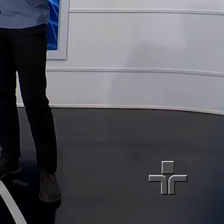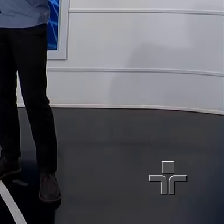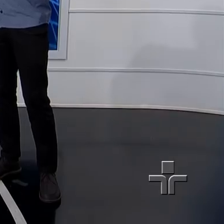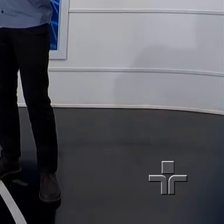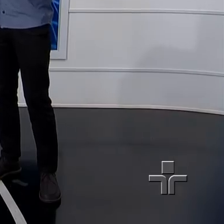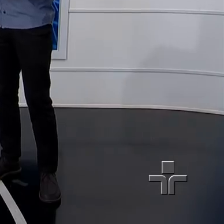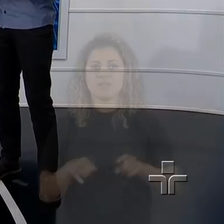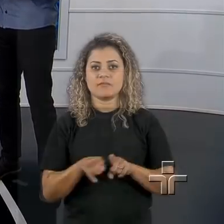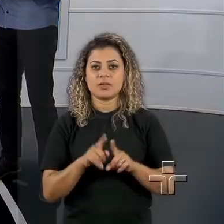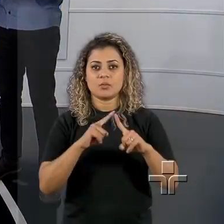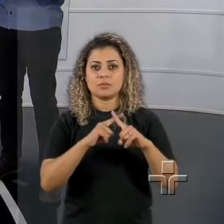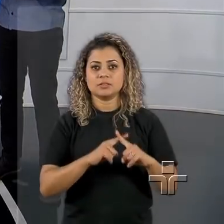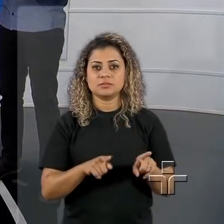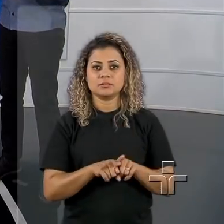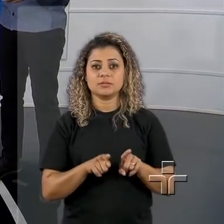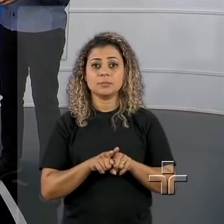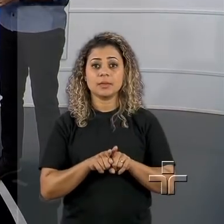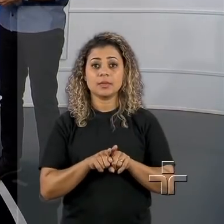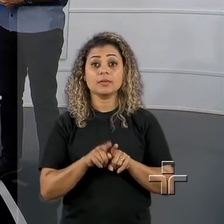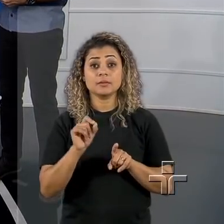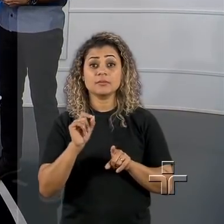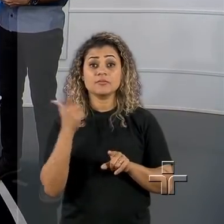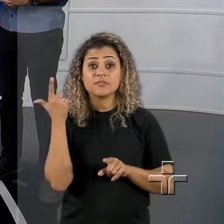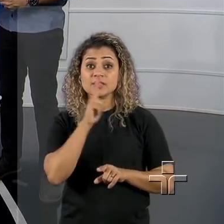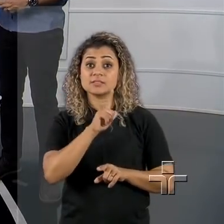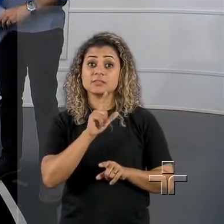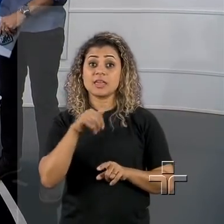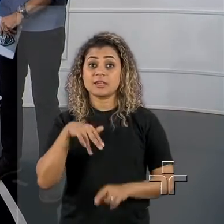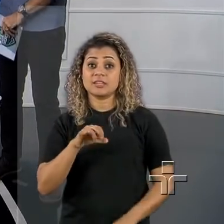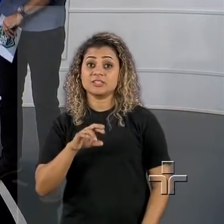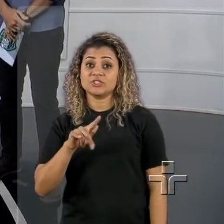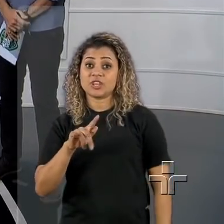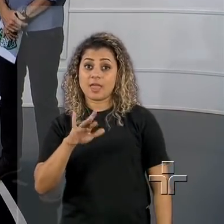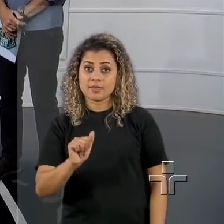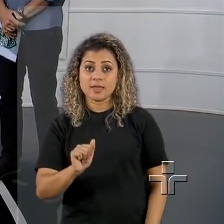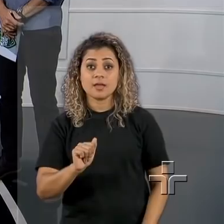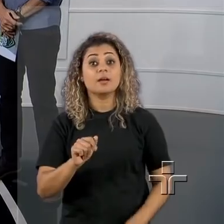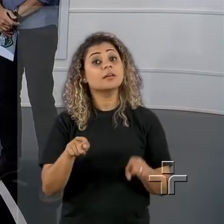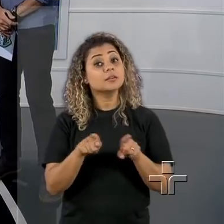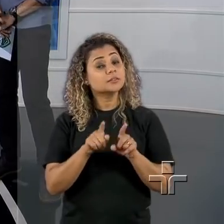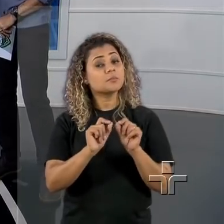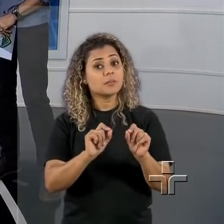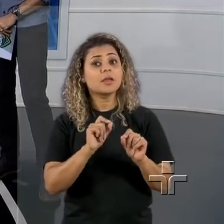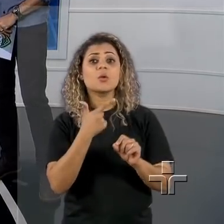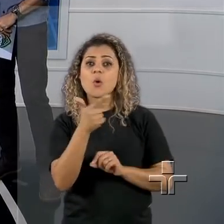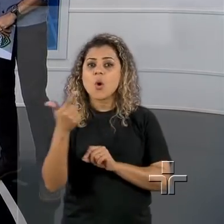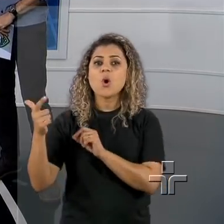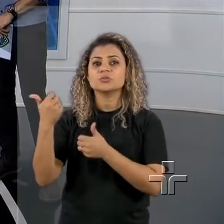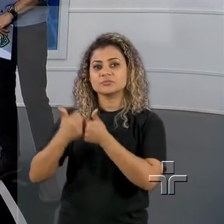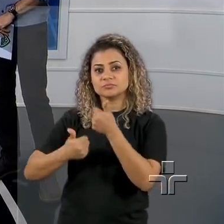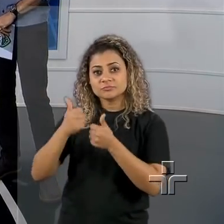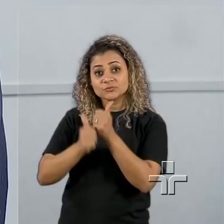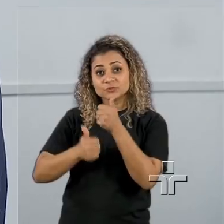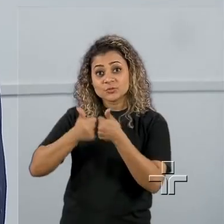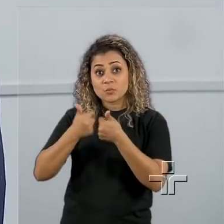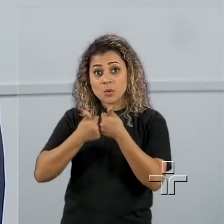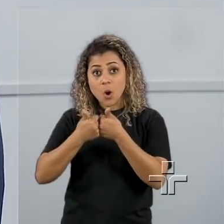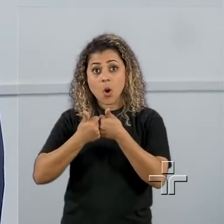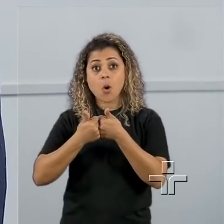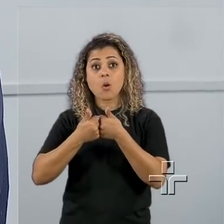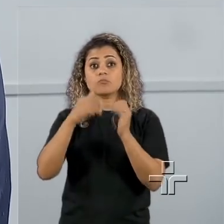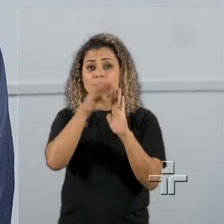às 10h30 da noite, tem o Cartão Verde com o Vladir Lemos e a sua turma. Boa noite. Muito boa noite a Vladir, vocês, boa noite a todos. Que já está aqui com